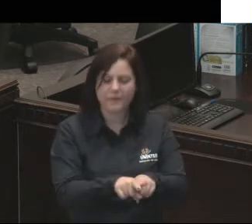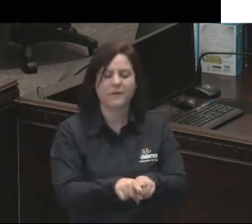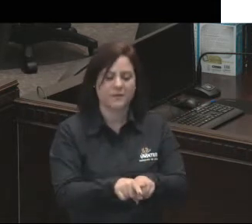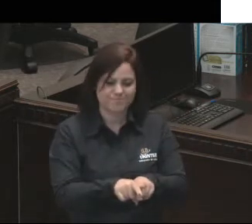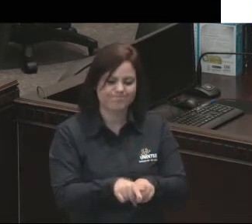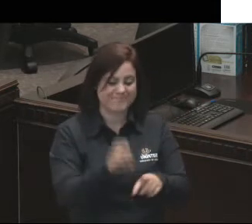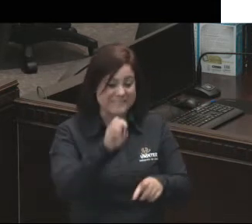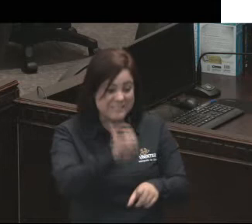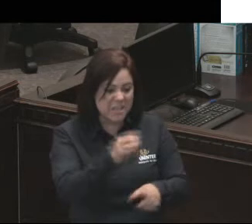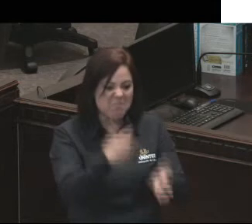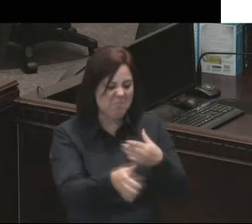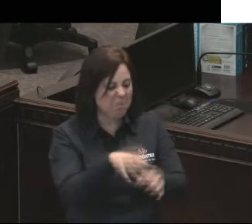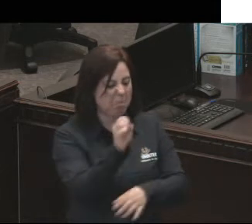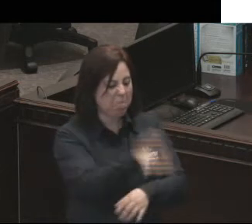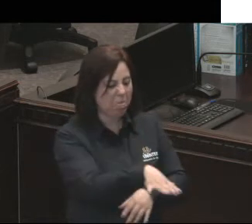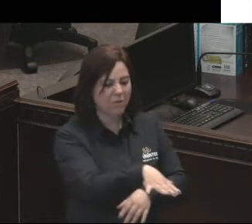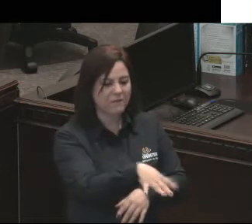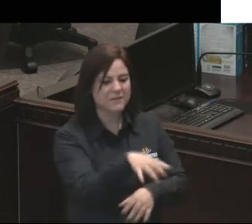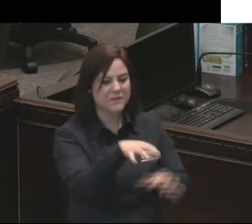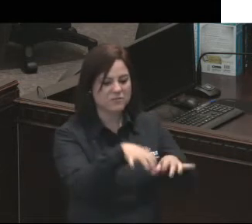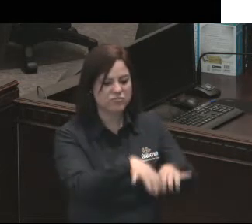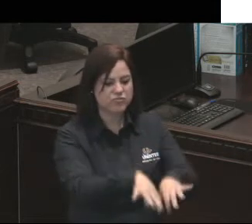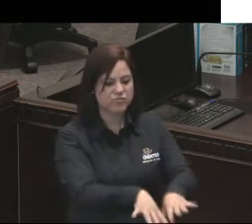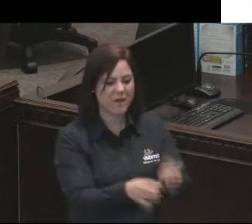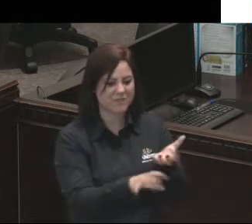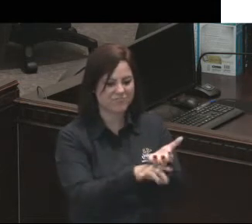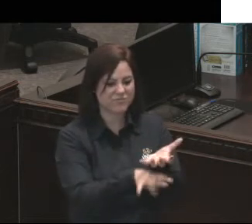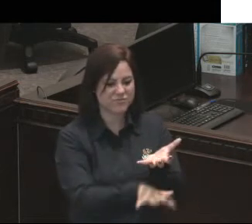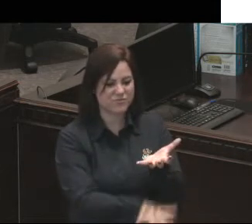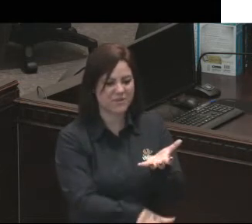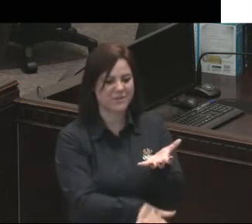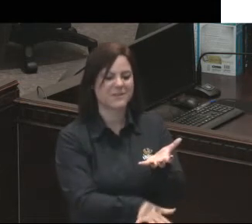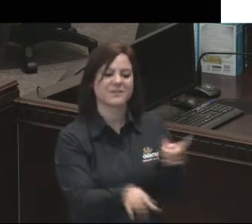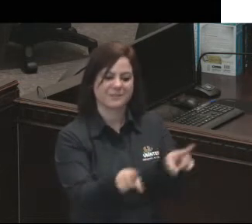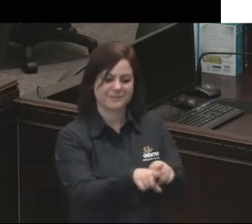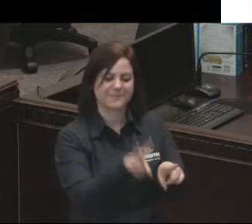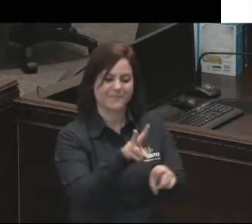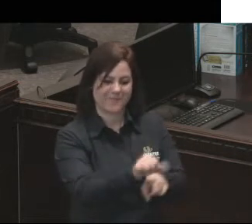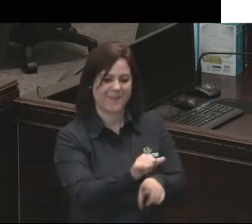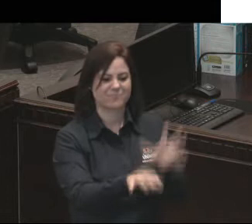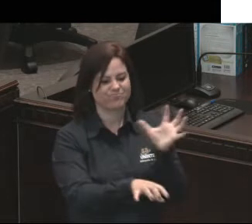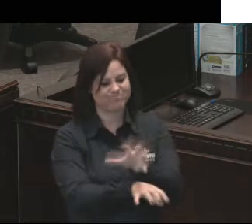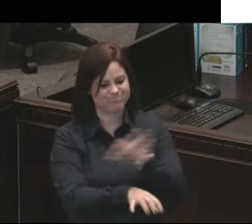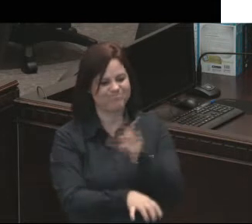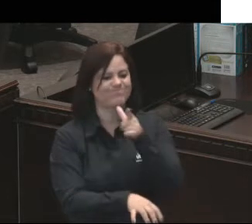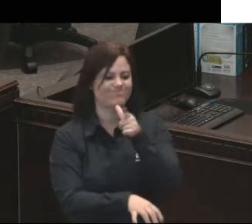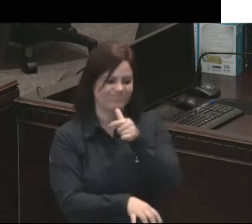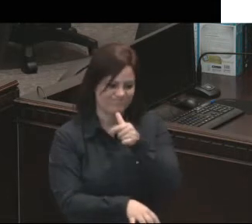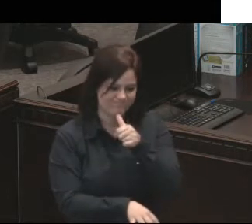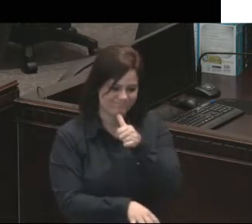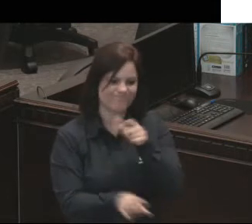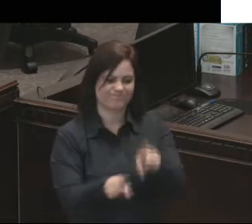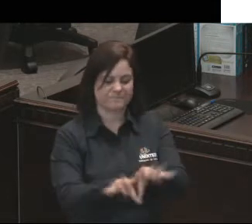né, no solo, elas infiltram esses metais e acabam contaminando águas subterrâneas,